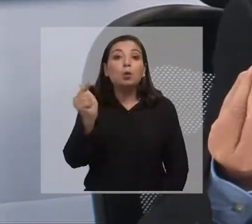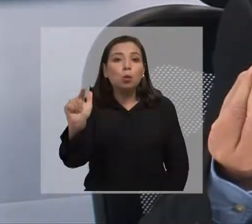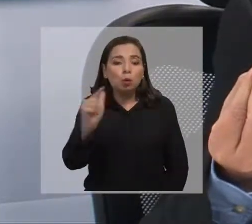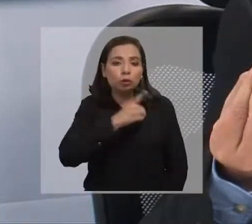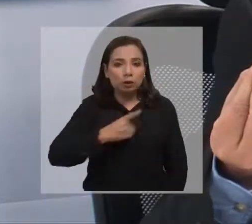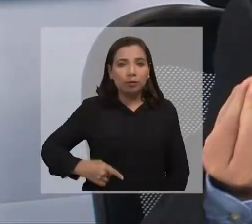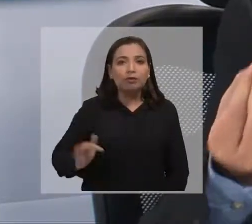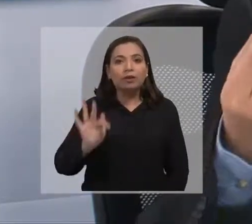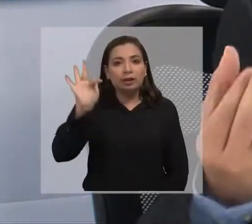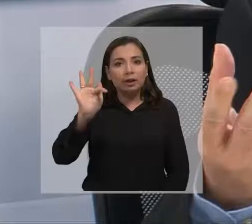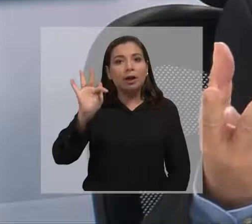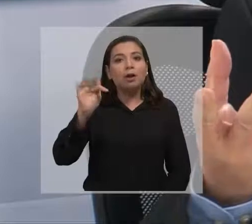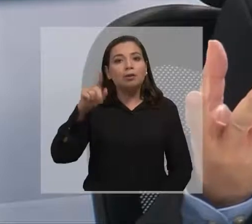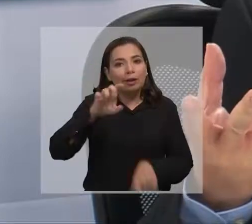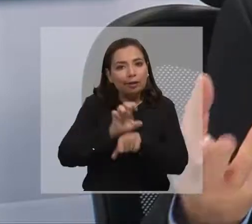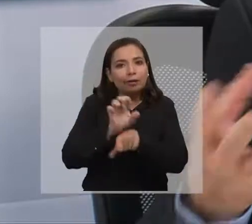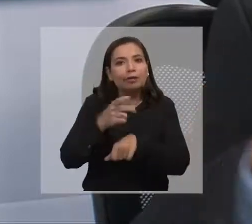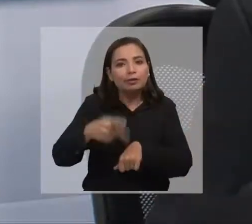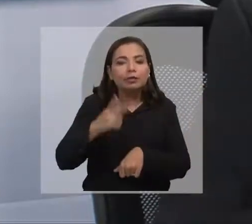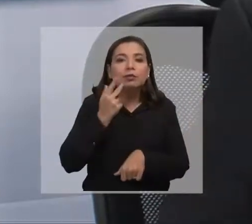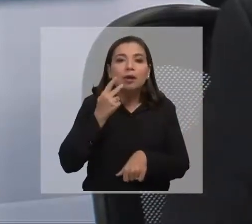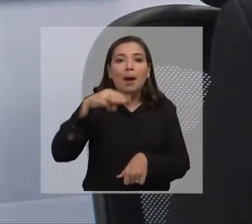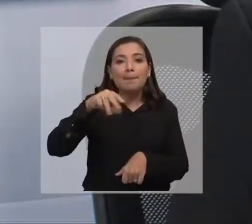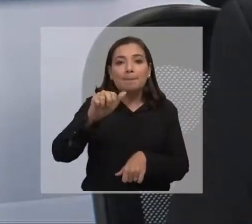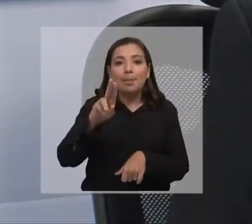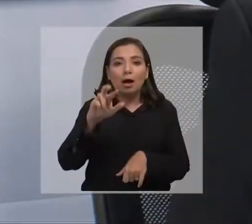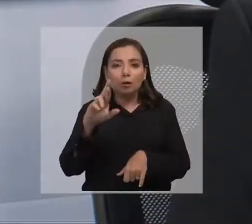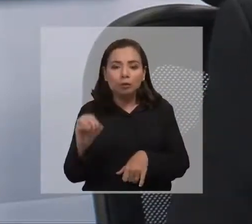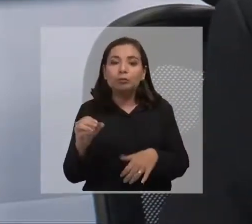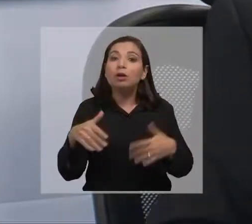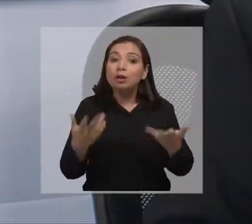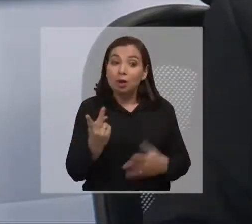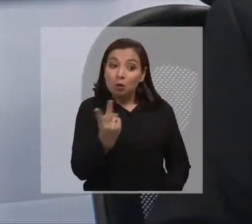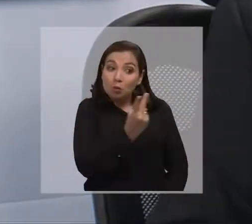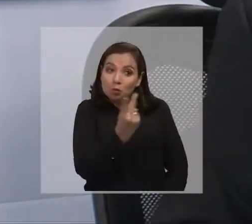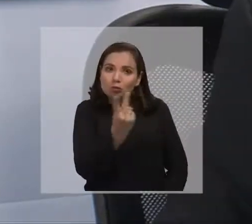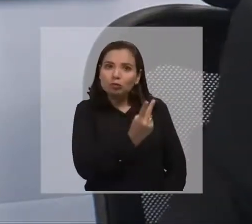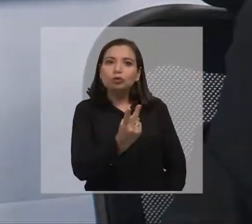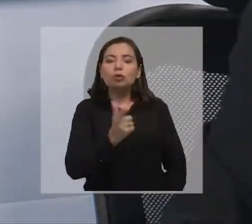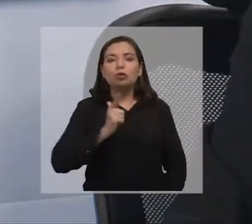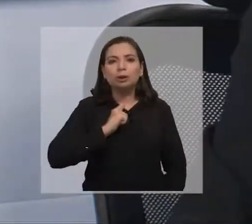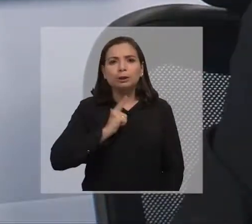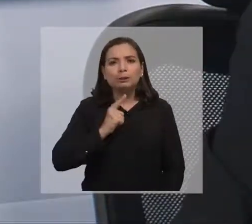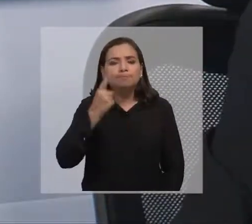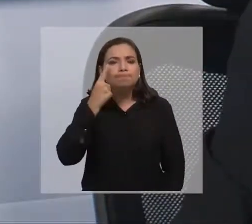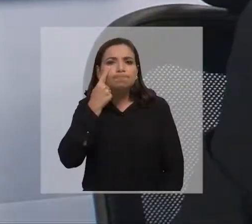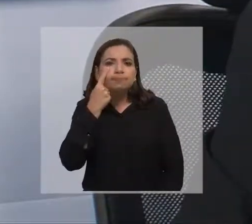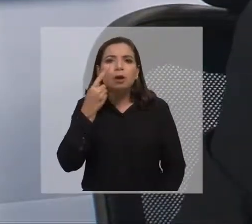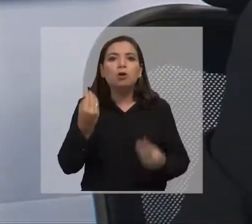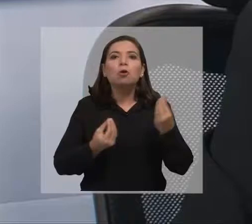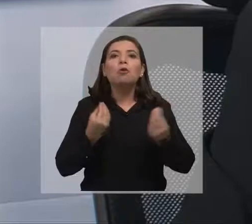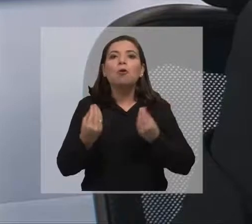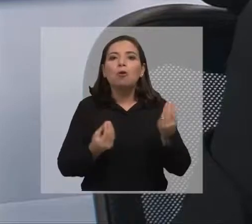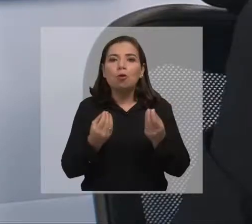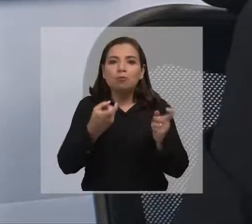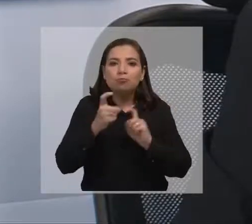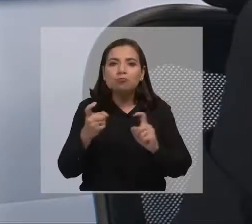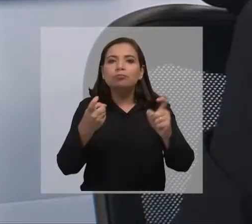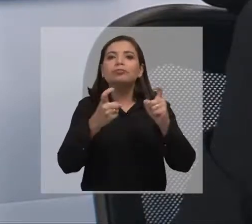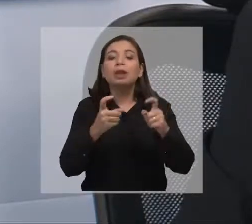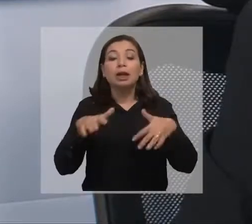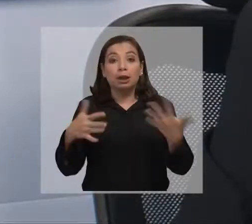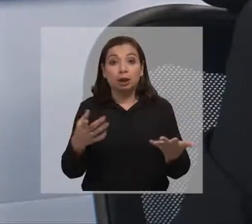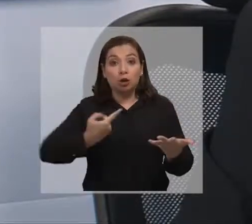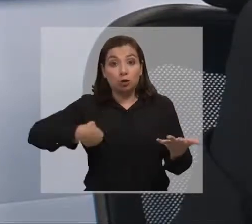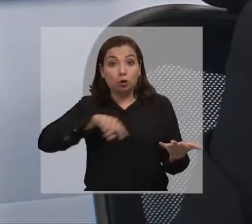do estado do Ceará, Mauro Filho, pelo menos esses dois. Então, eu acho que nós estamos assistindo